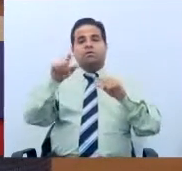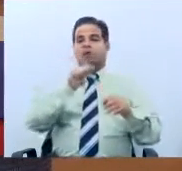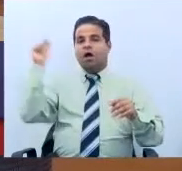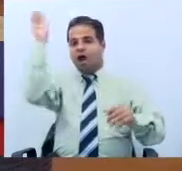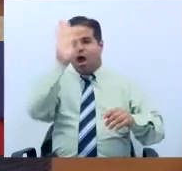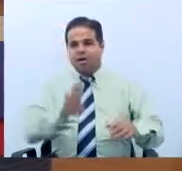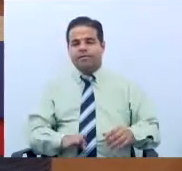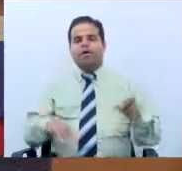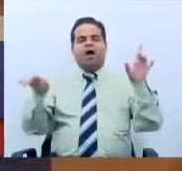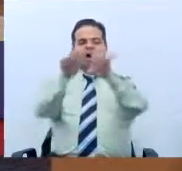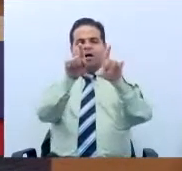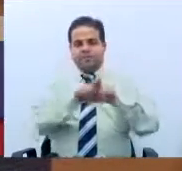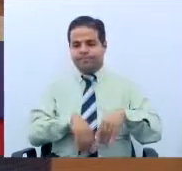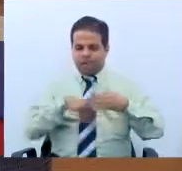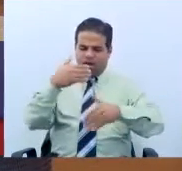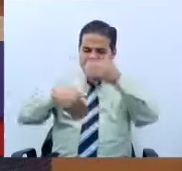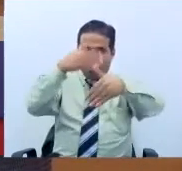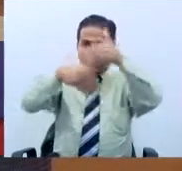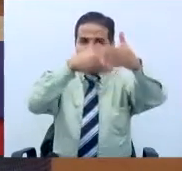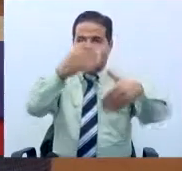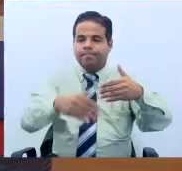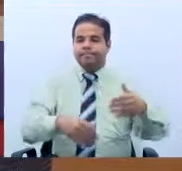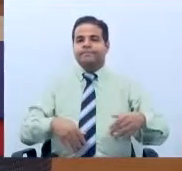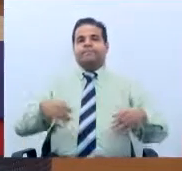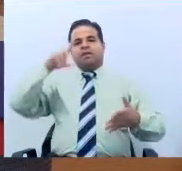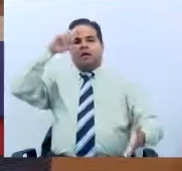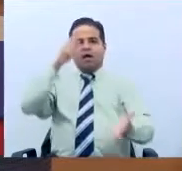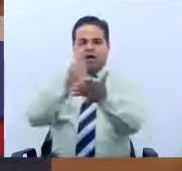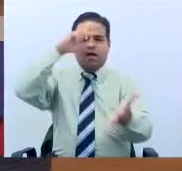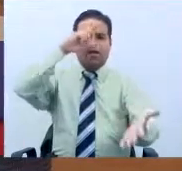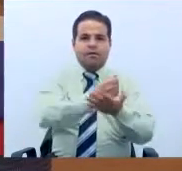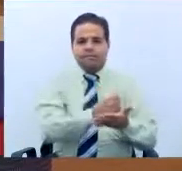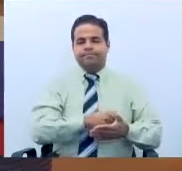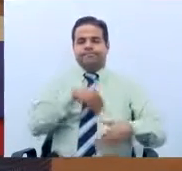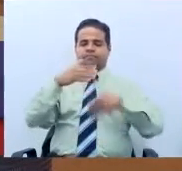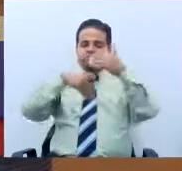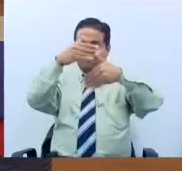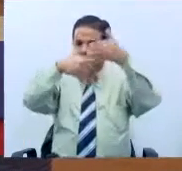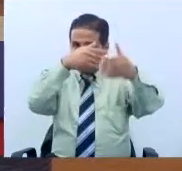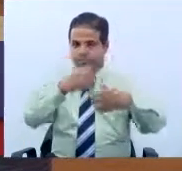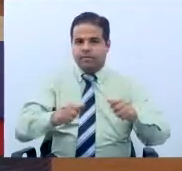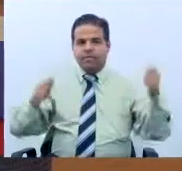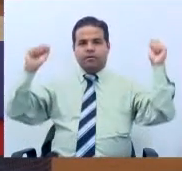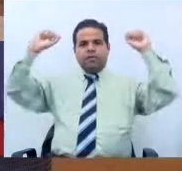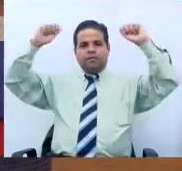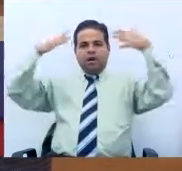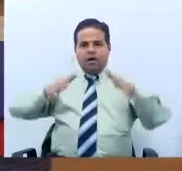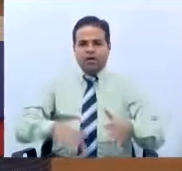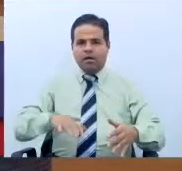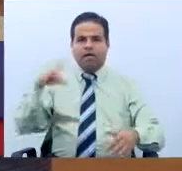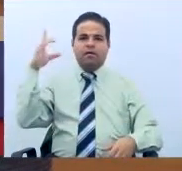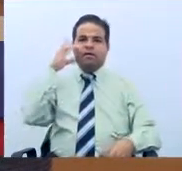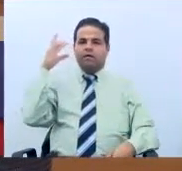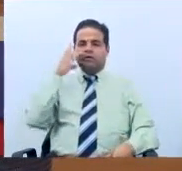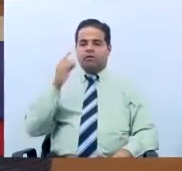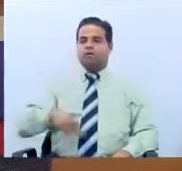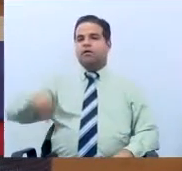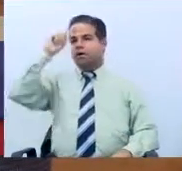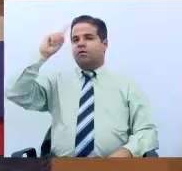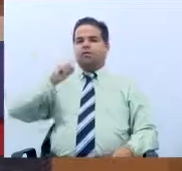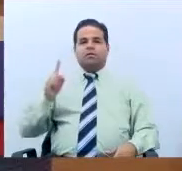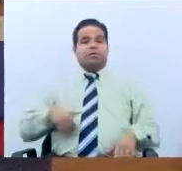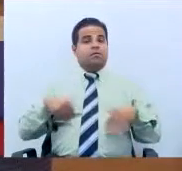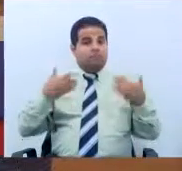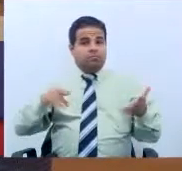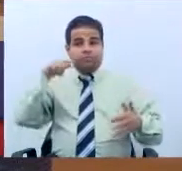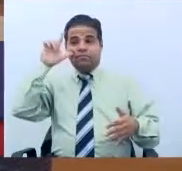Brasil, como os investidores internacionais para que derrubasse a presidente Dilma. Nós sabíamos do resultado de ontem,